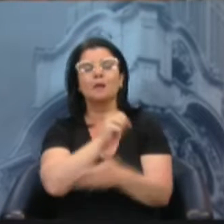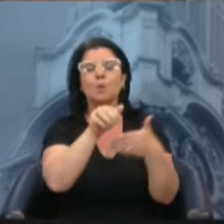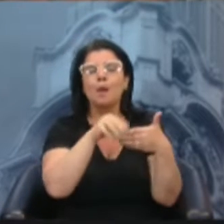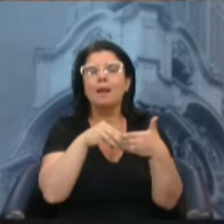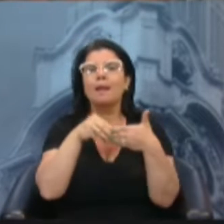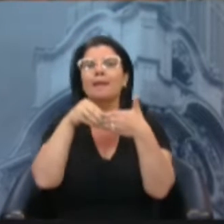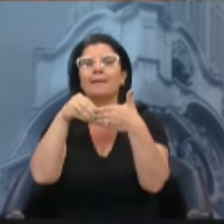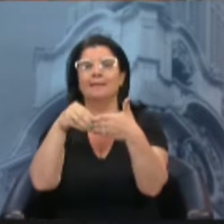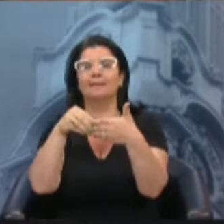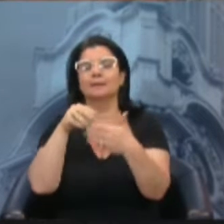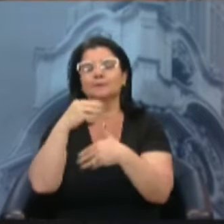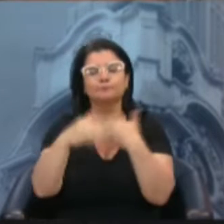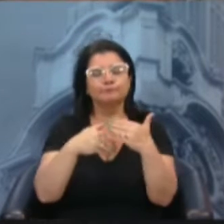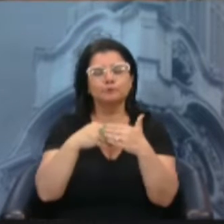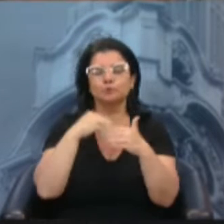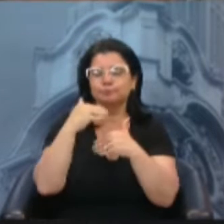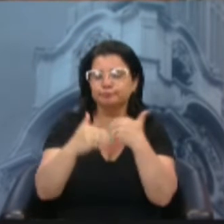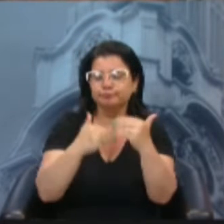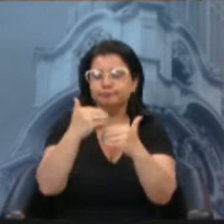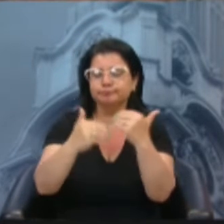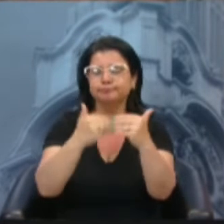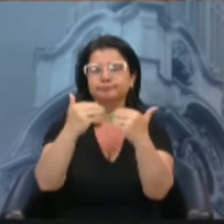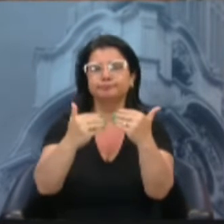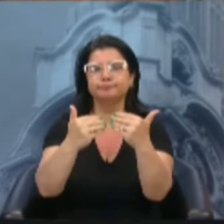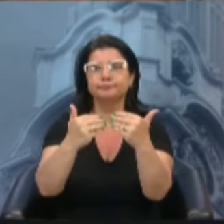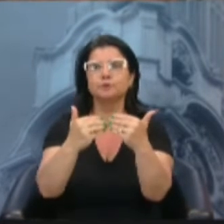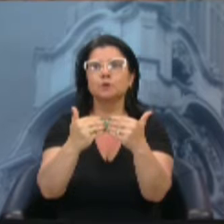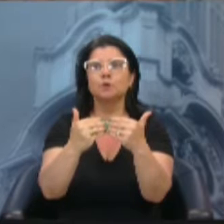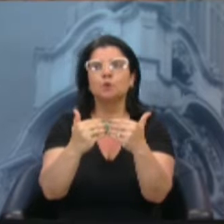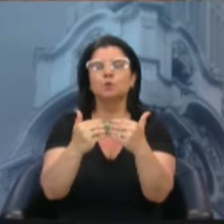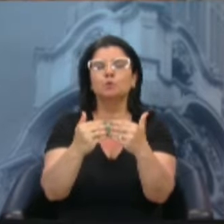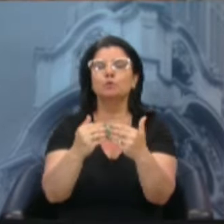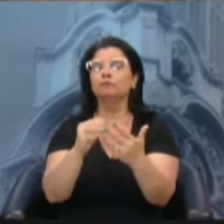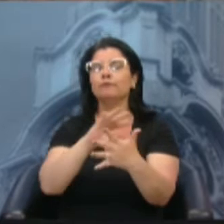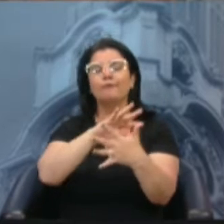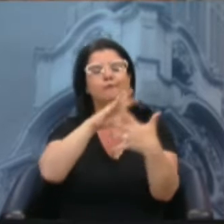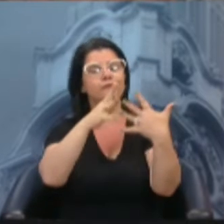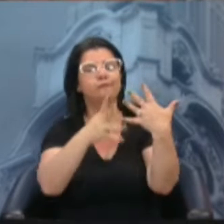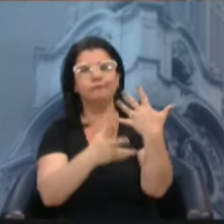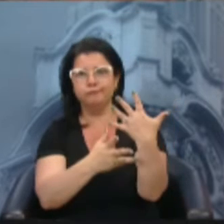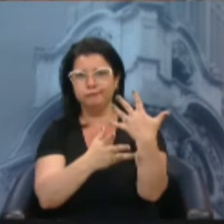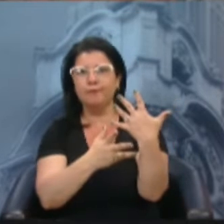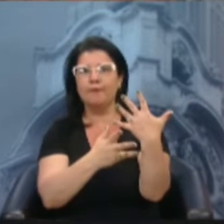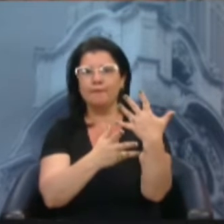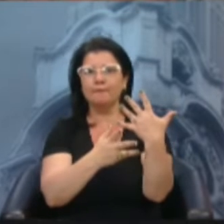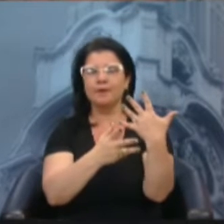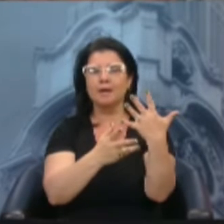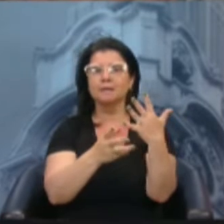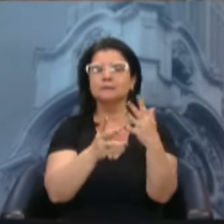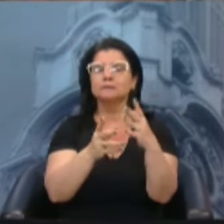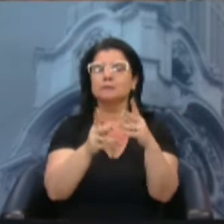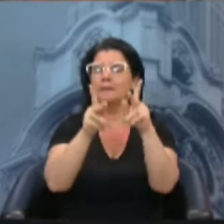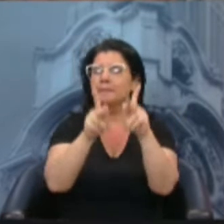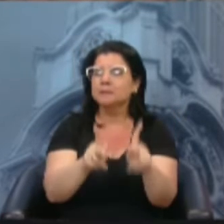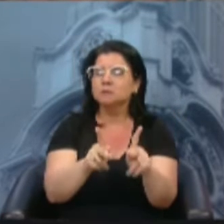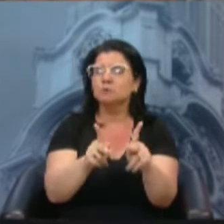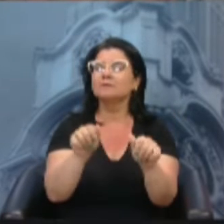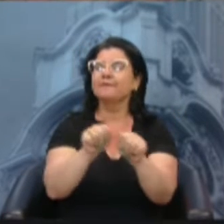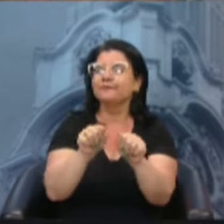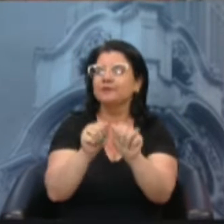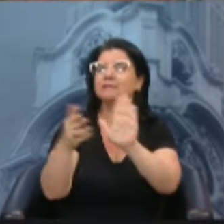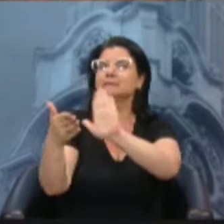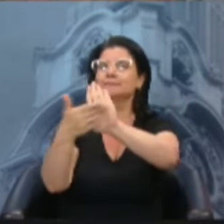esse processo em construção com diversos atores, faz essa proposta legislativa, dando efetivamente então